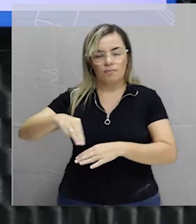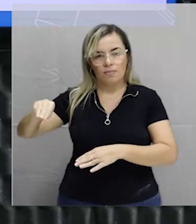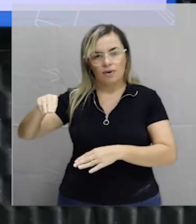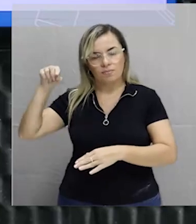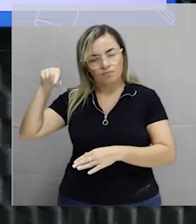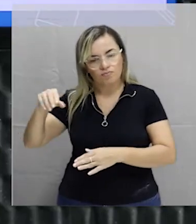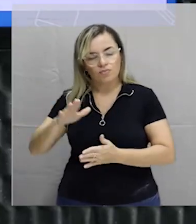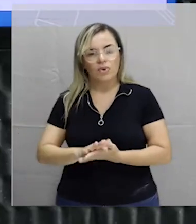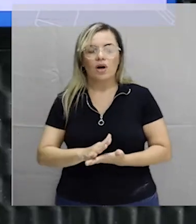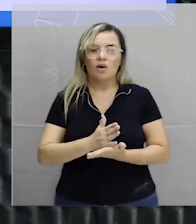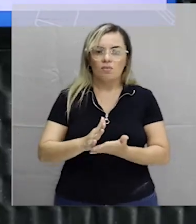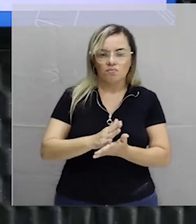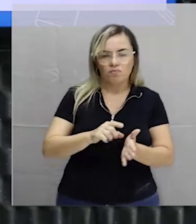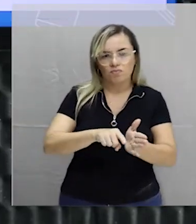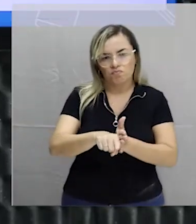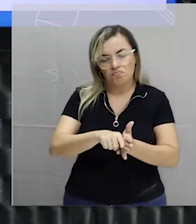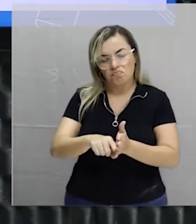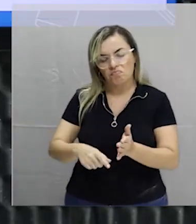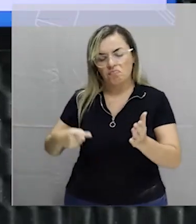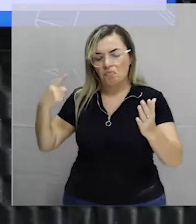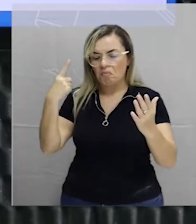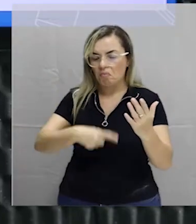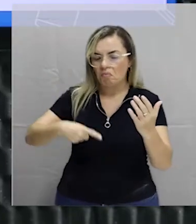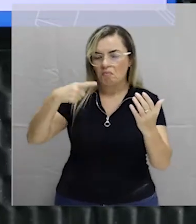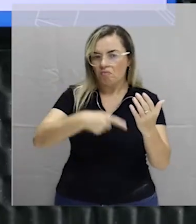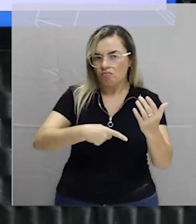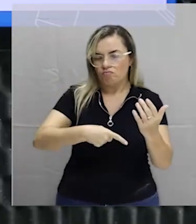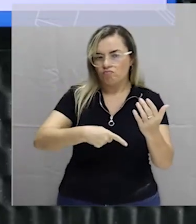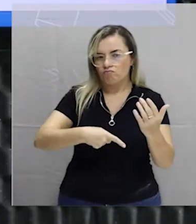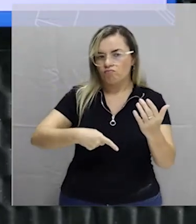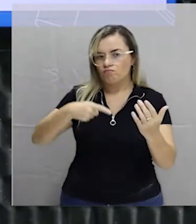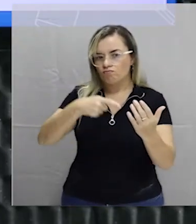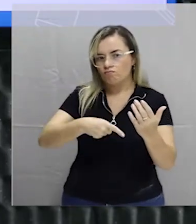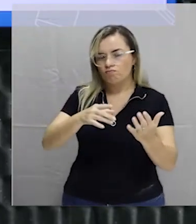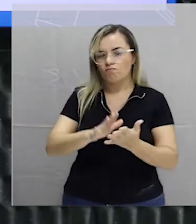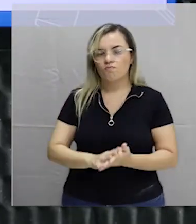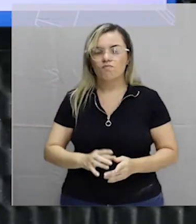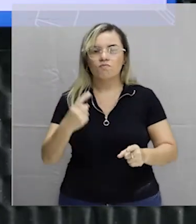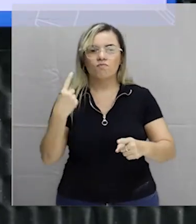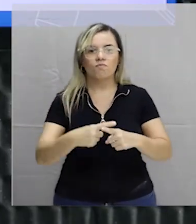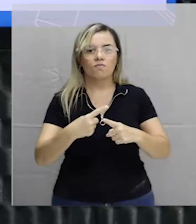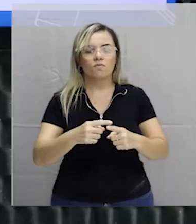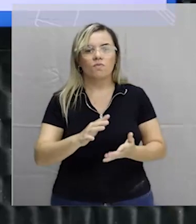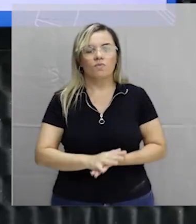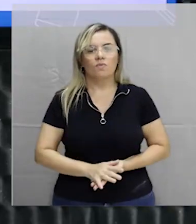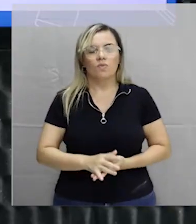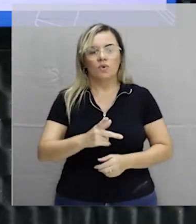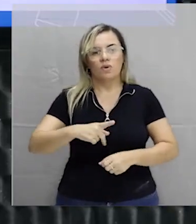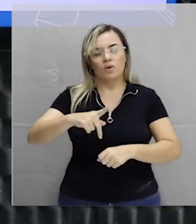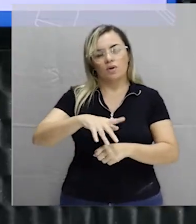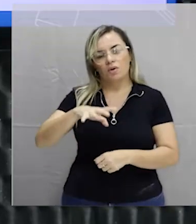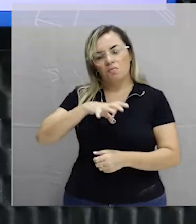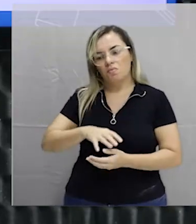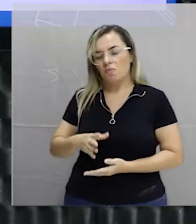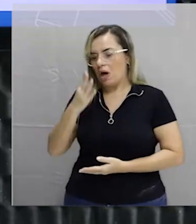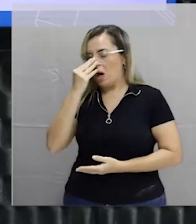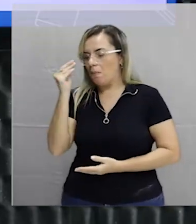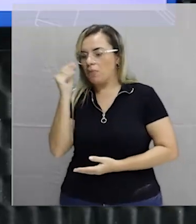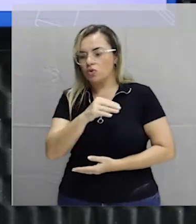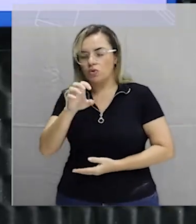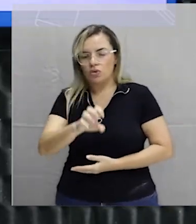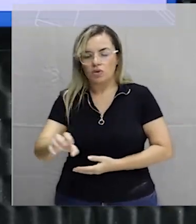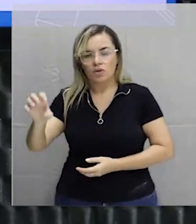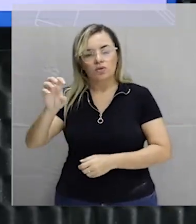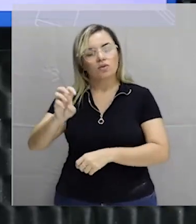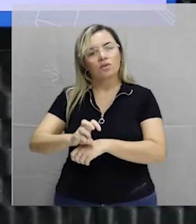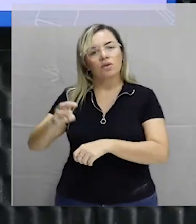aqui, de certa forma, foi uma punição, porque a coroa ela acabou abandonando a região. Para outros, não. Foi